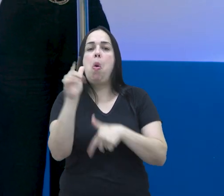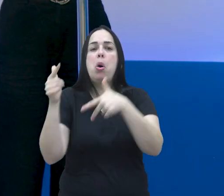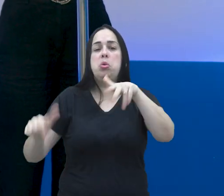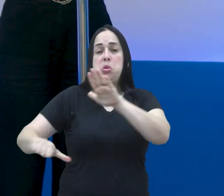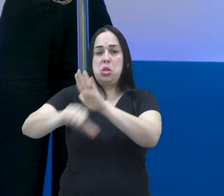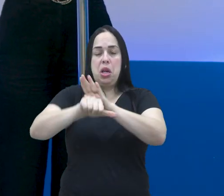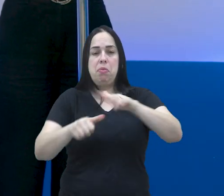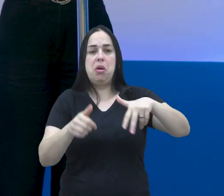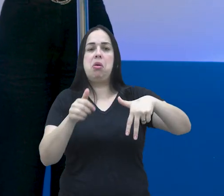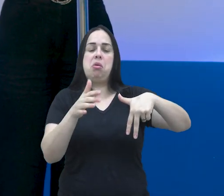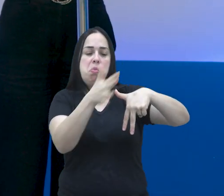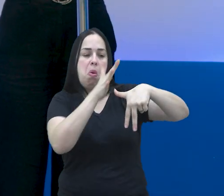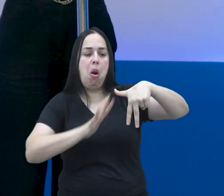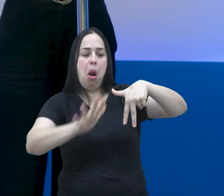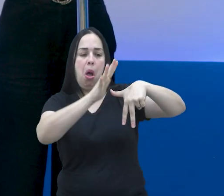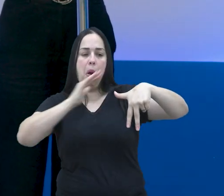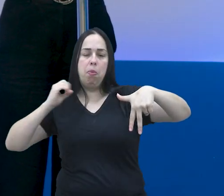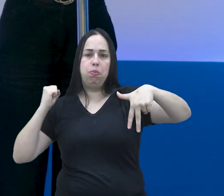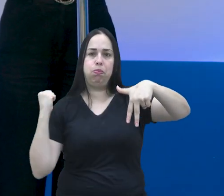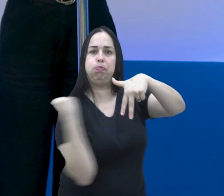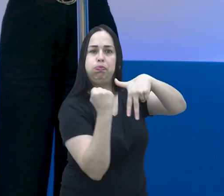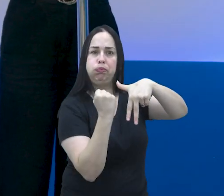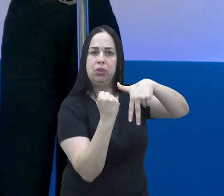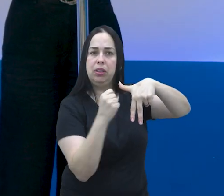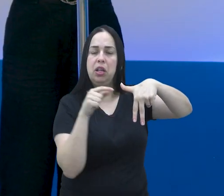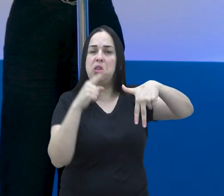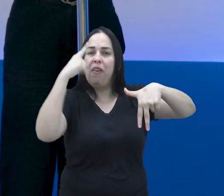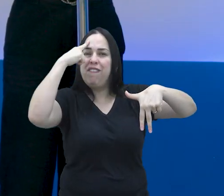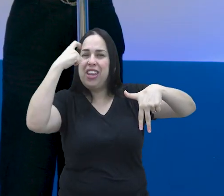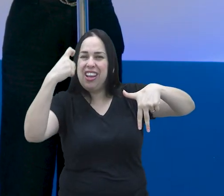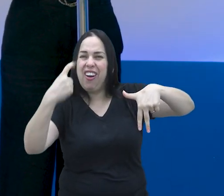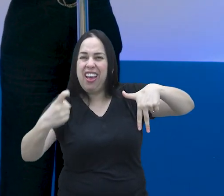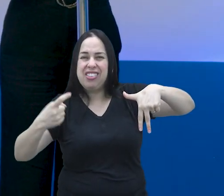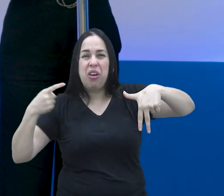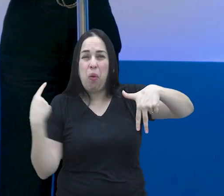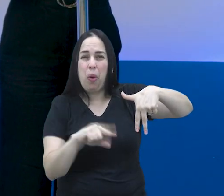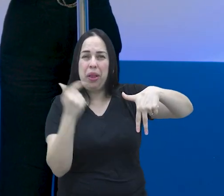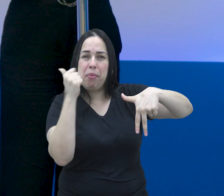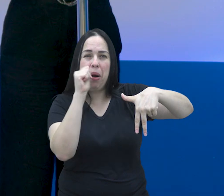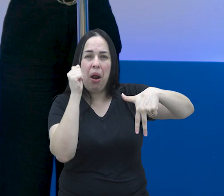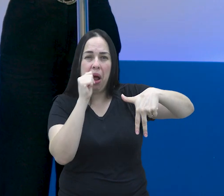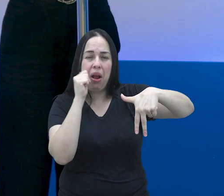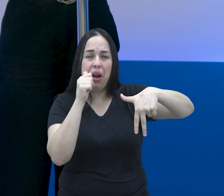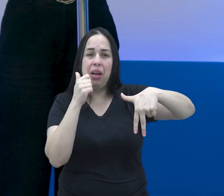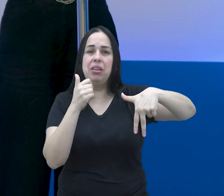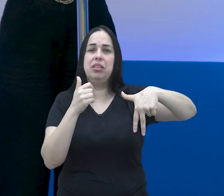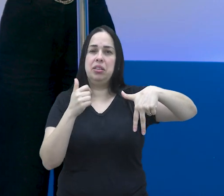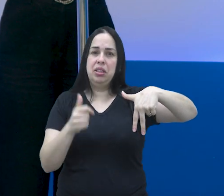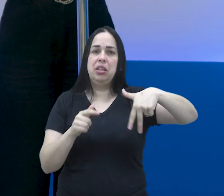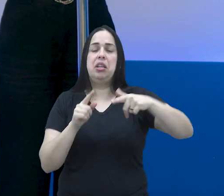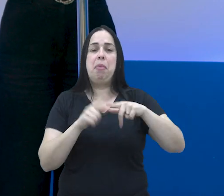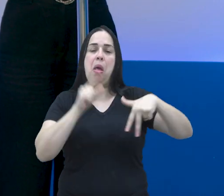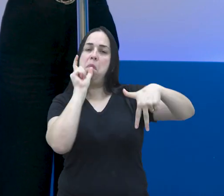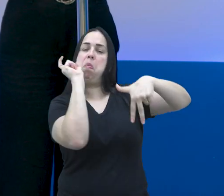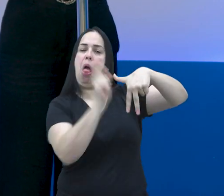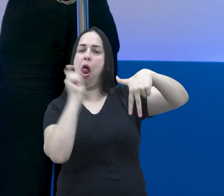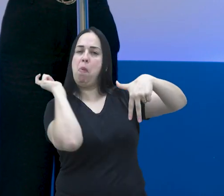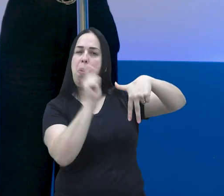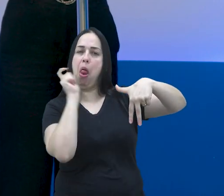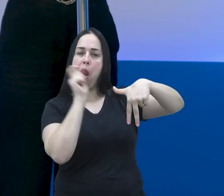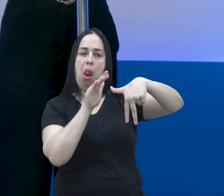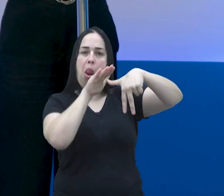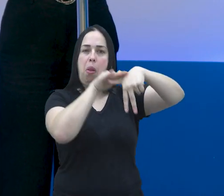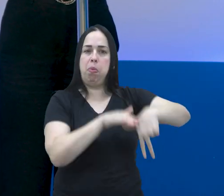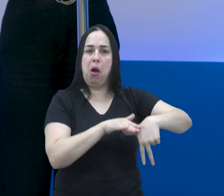penas para outros crimes quando cometidos em contexto de violência contra a mulher, como, por exemplo, lesão corporal,